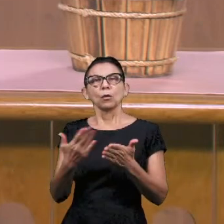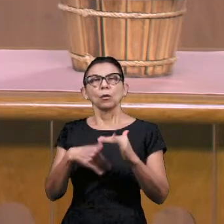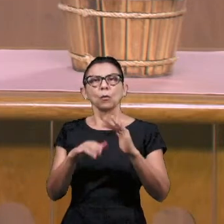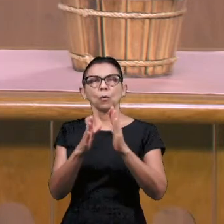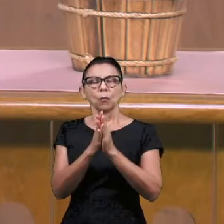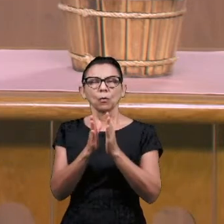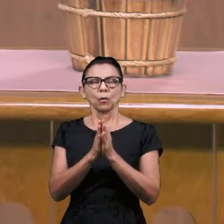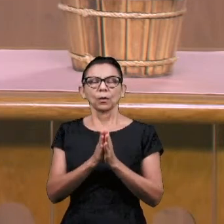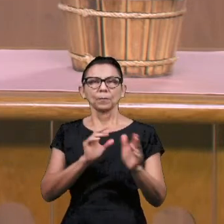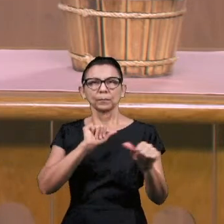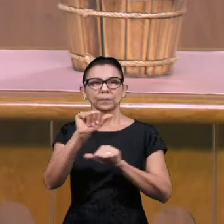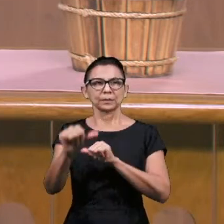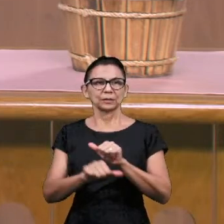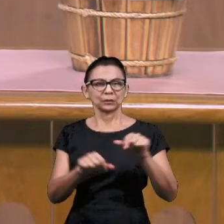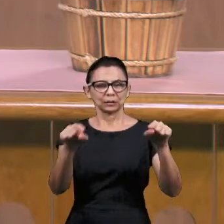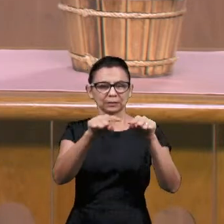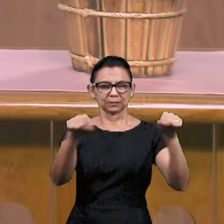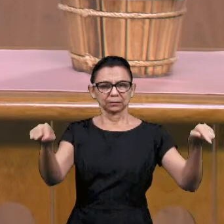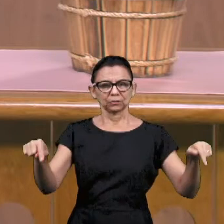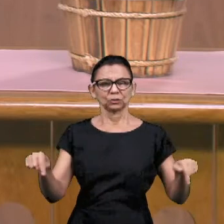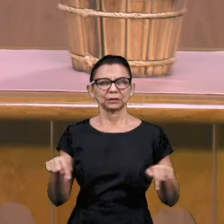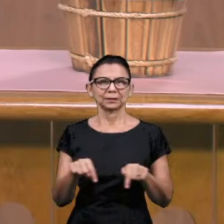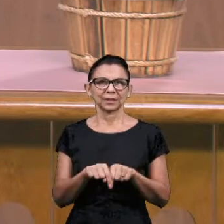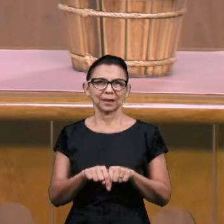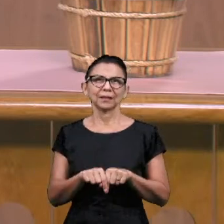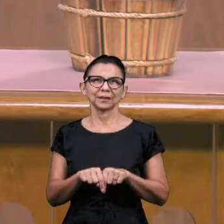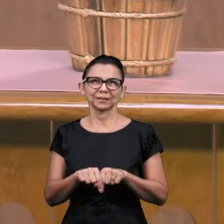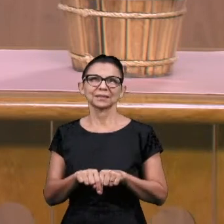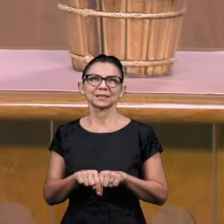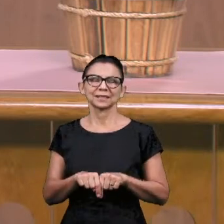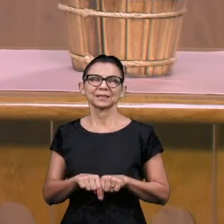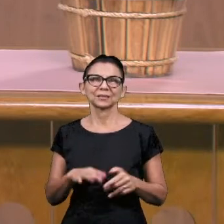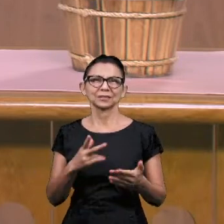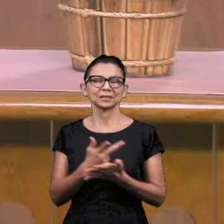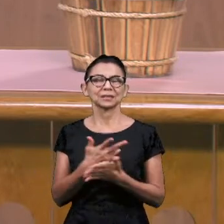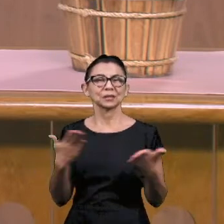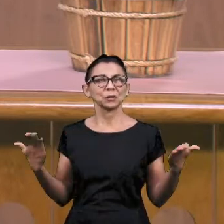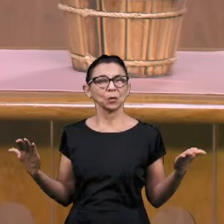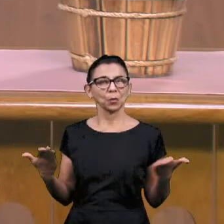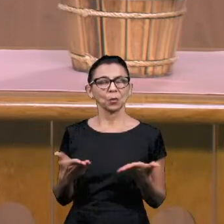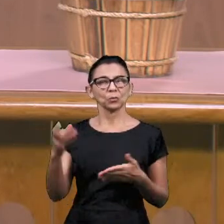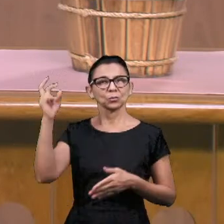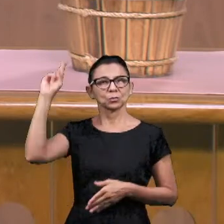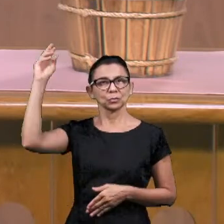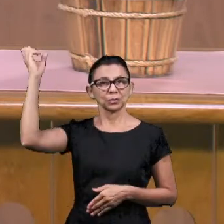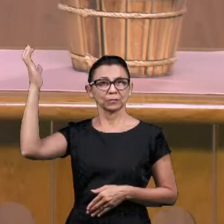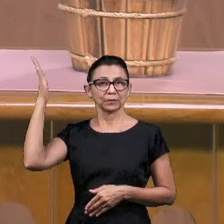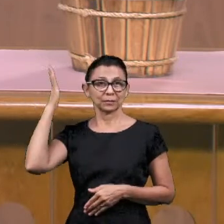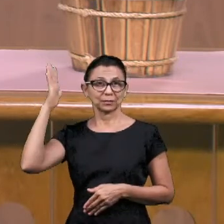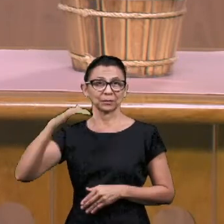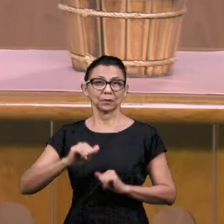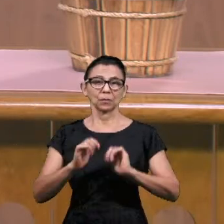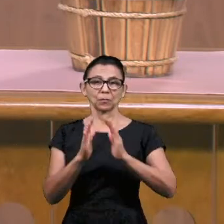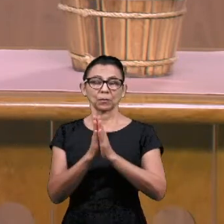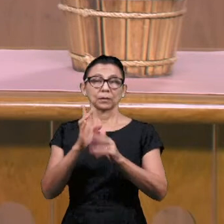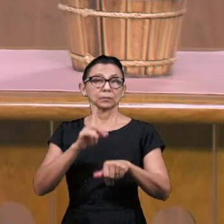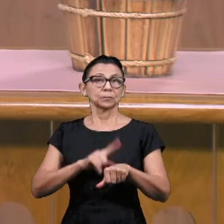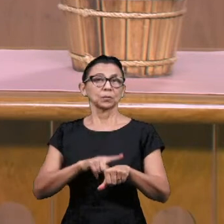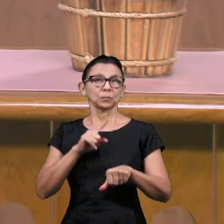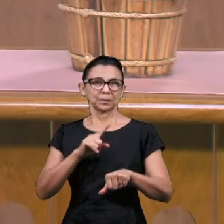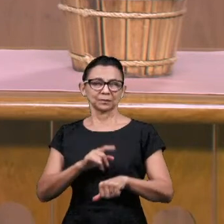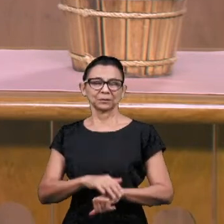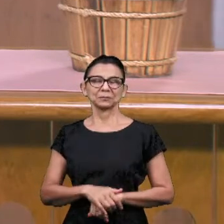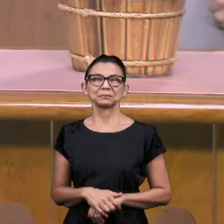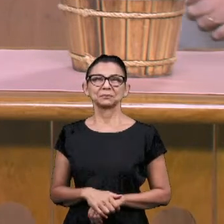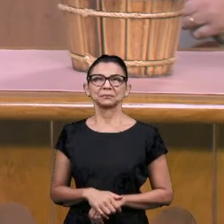promoção das classes que estão ocorrendo agora, no dia de hoje, segundo orientação do Senhor. Essa oração seria feita neste momento. Vamos então pedir